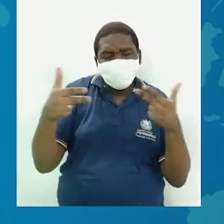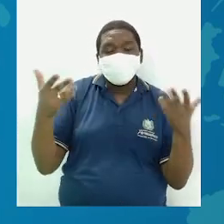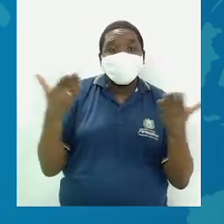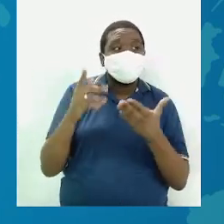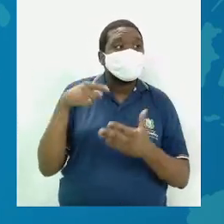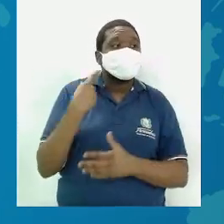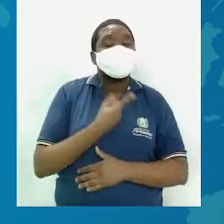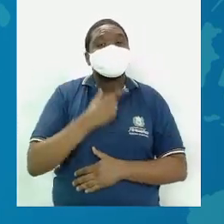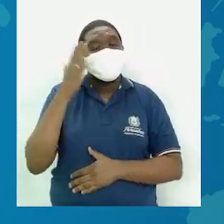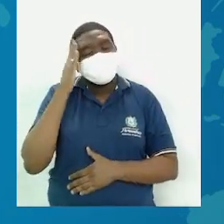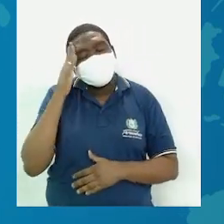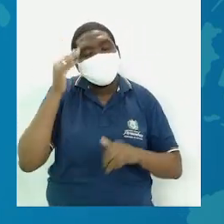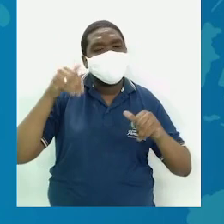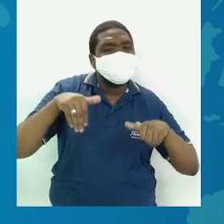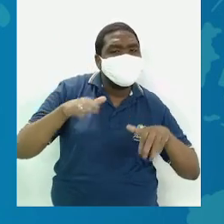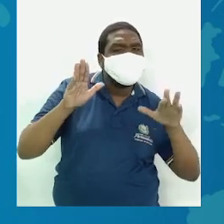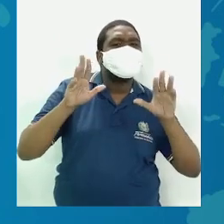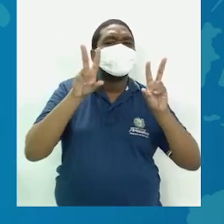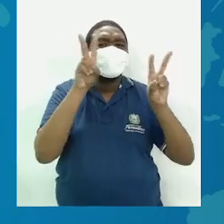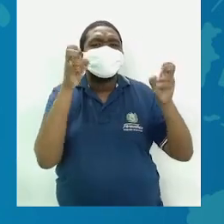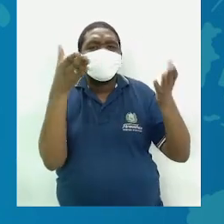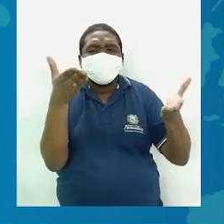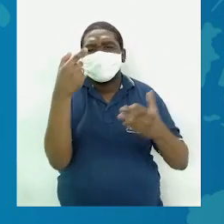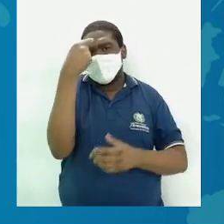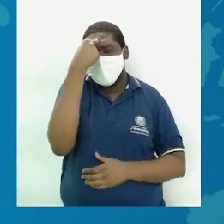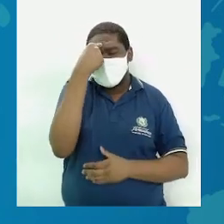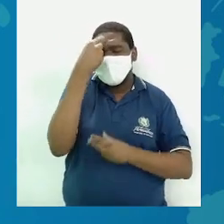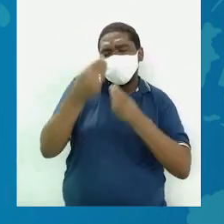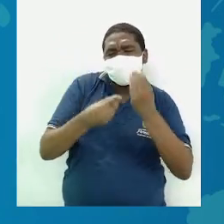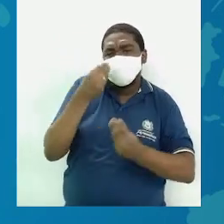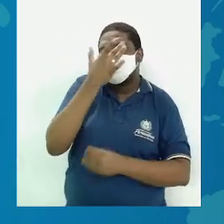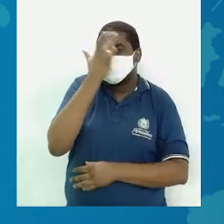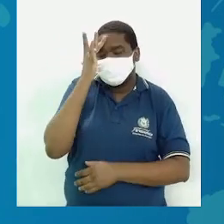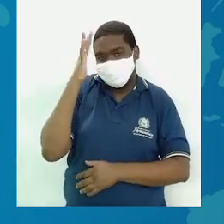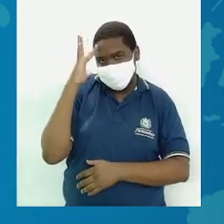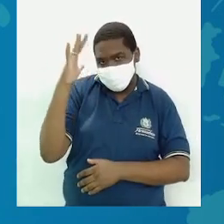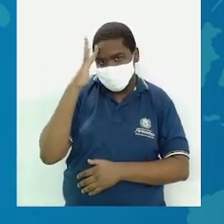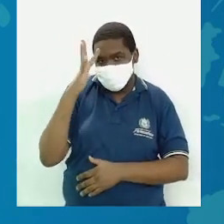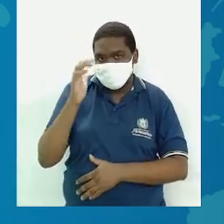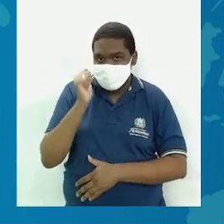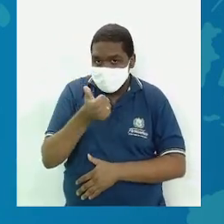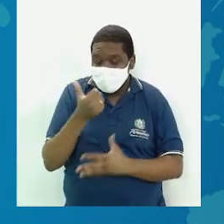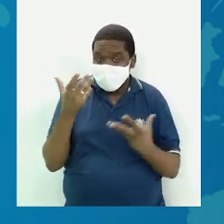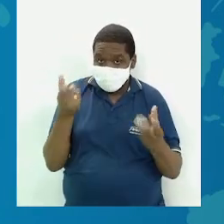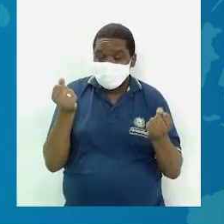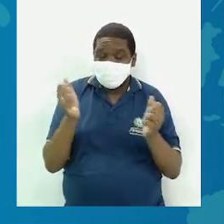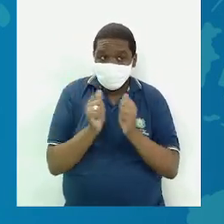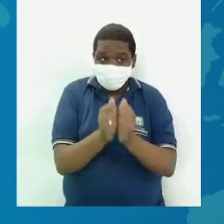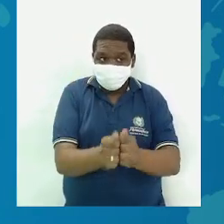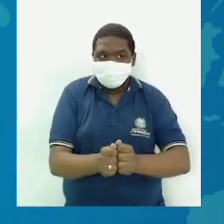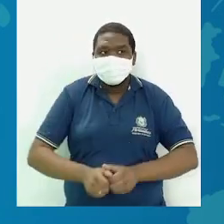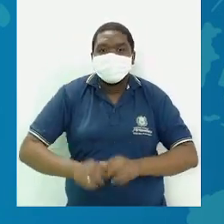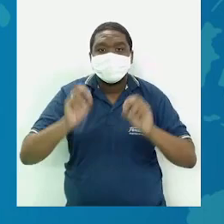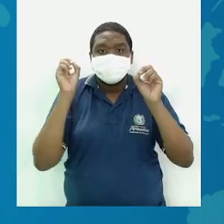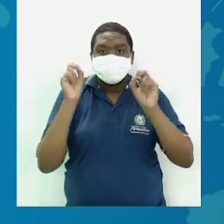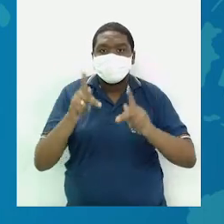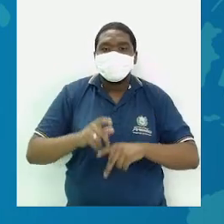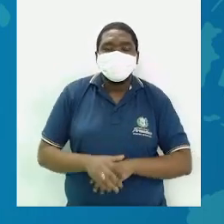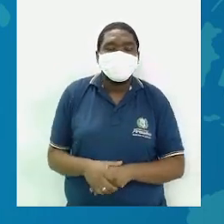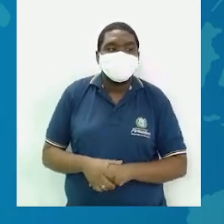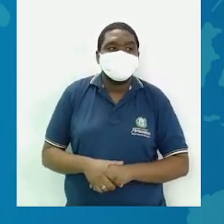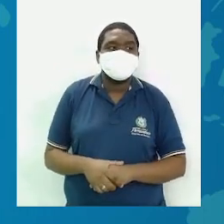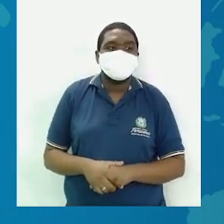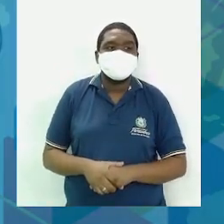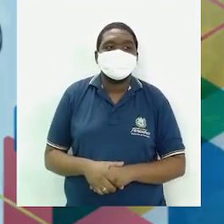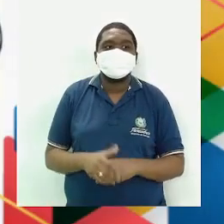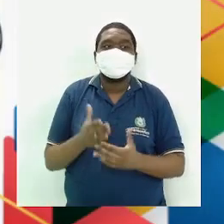entender um pouquinho mais sobre o pensamento desses filósofos. Vamos lá? Vamos juntos? Muito bem. Esses